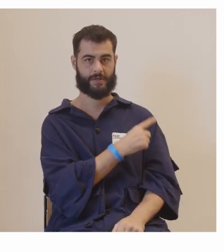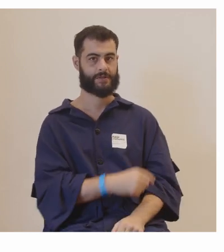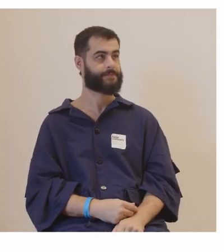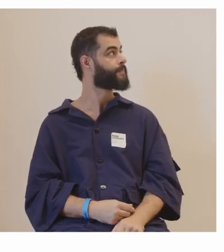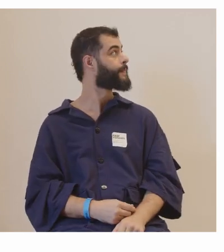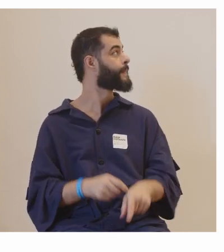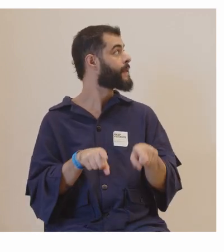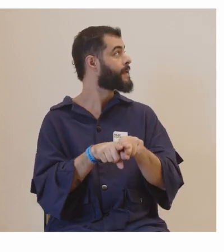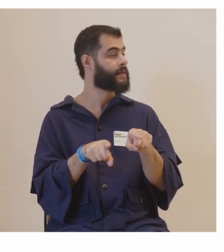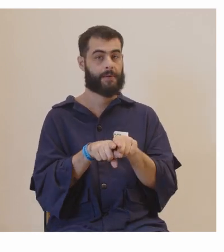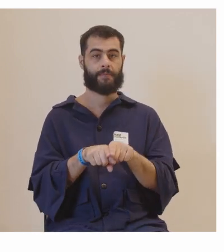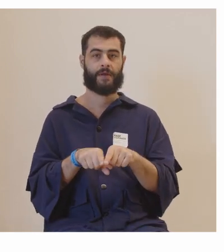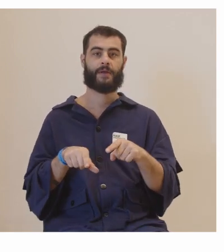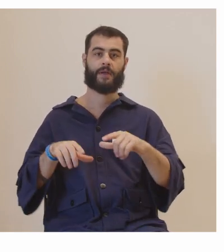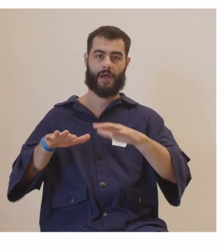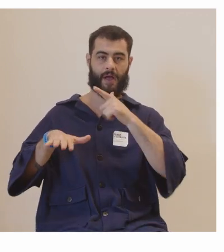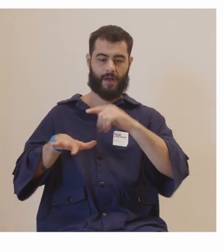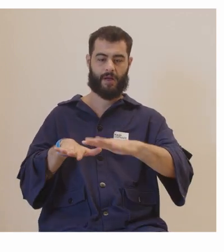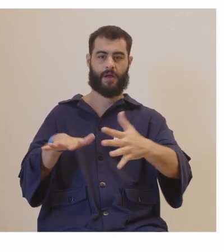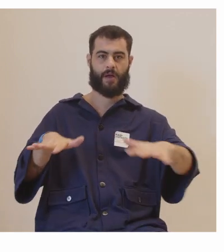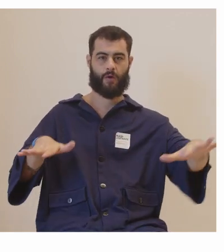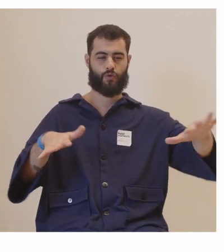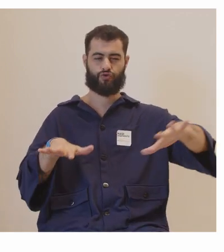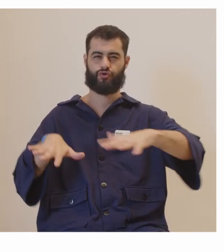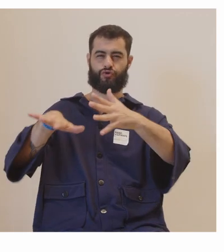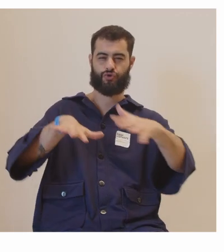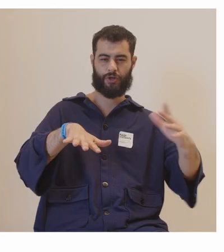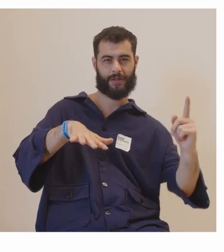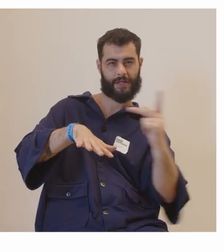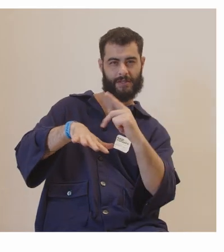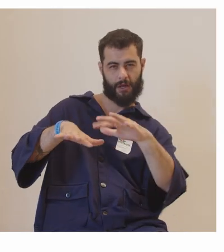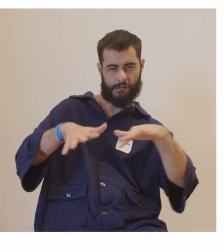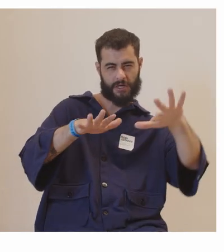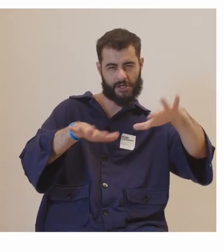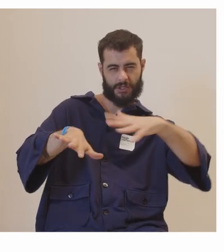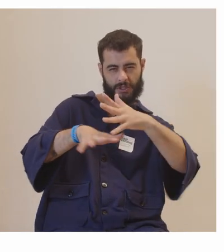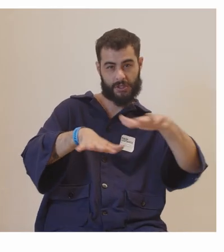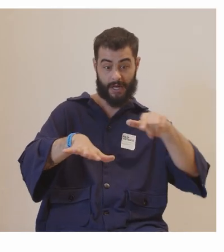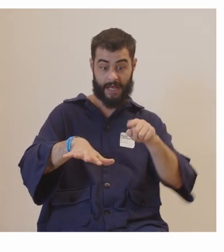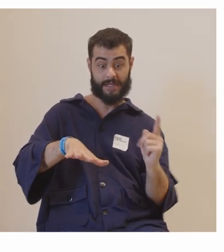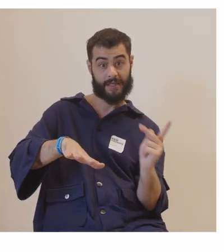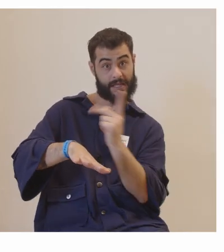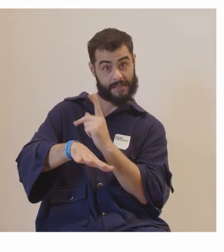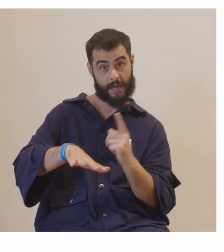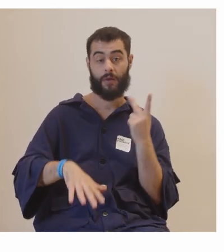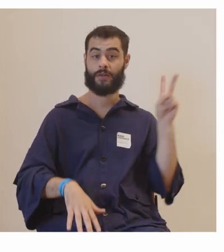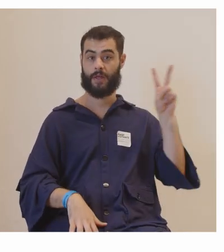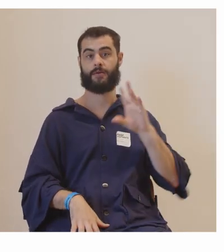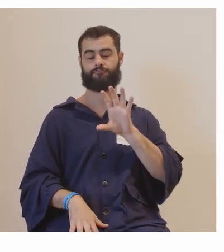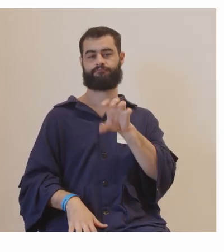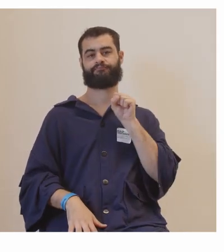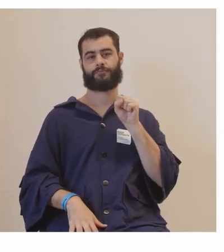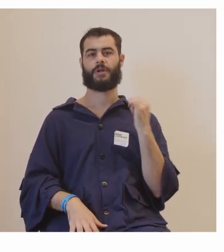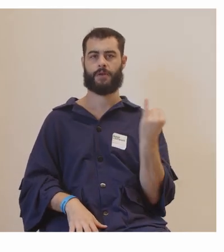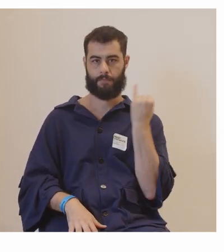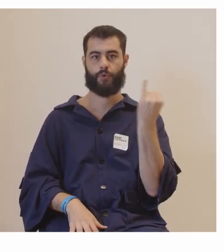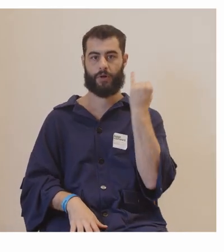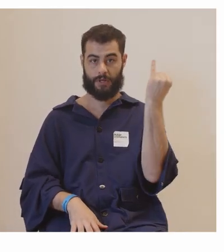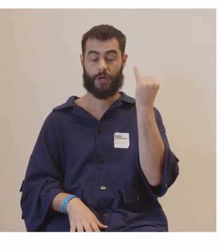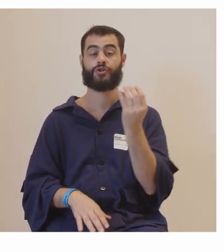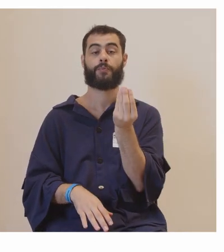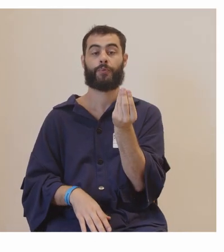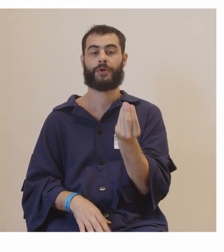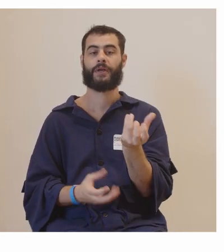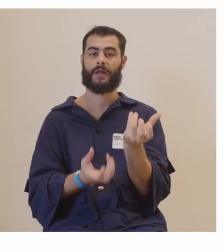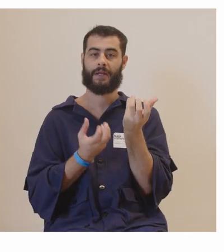das ondas, né, nos rios, na gravura japonesa, vão ser importantes para ele do ponto de vista da